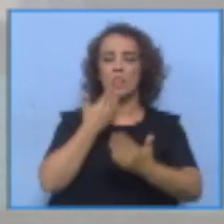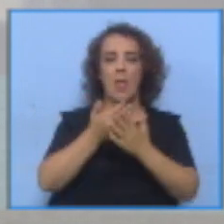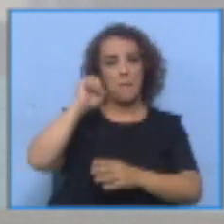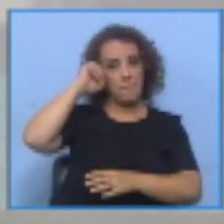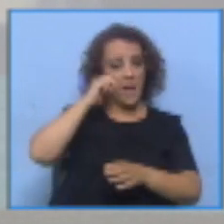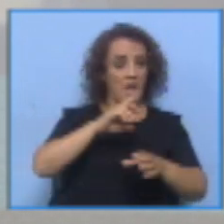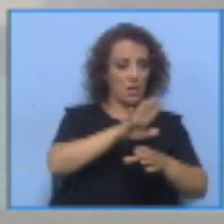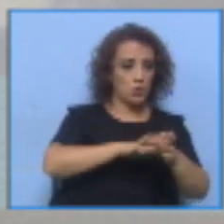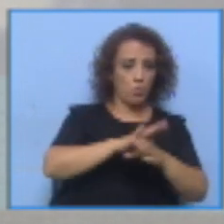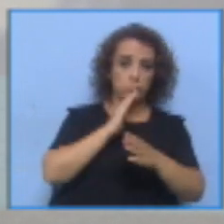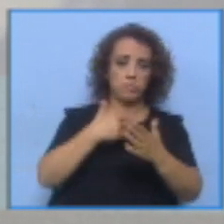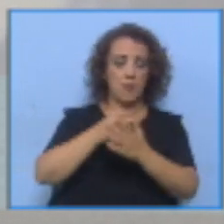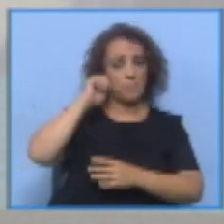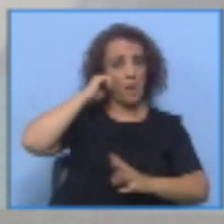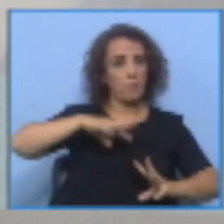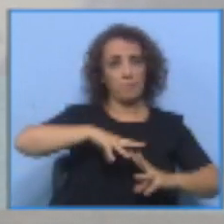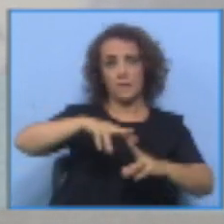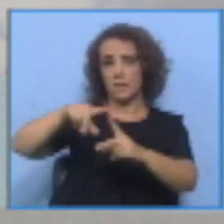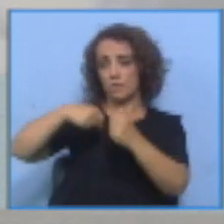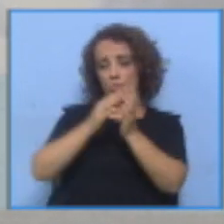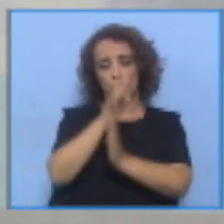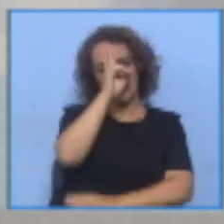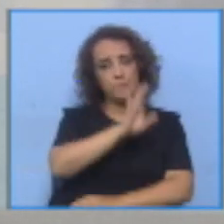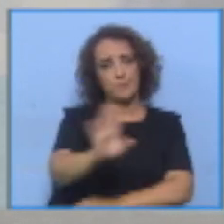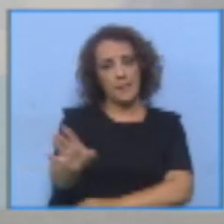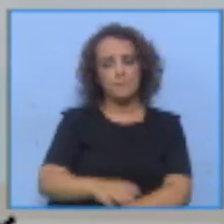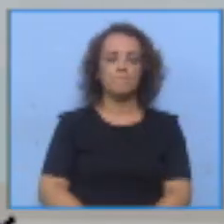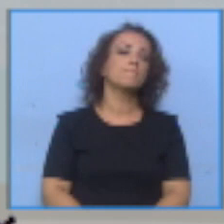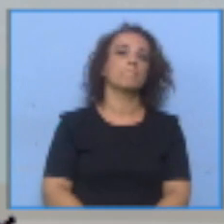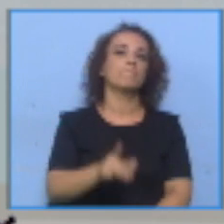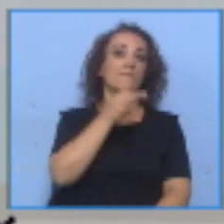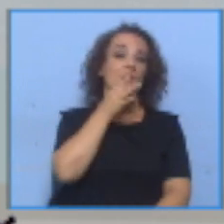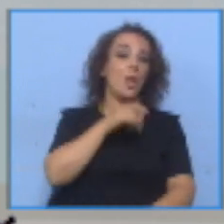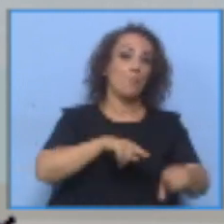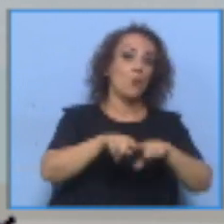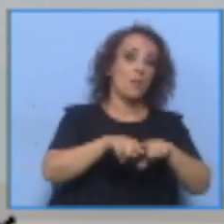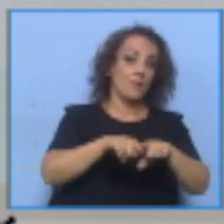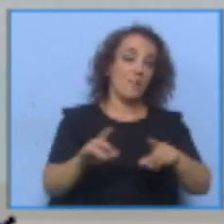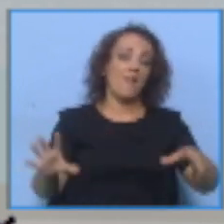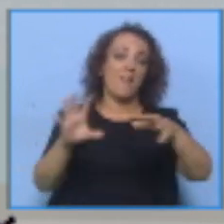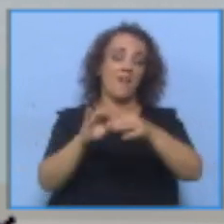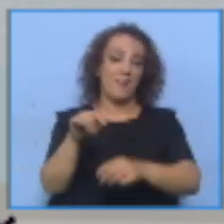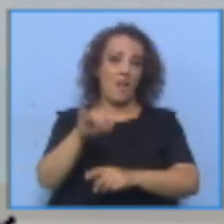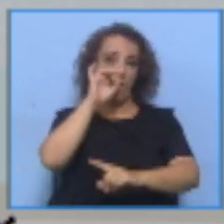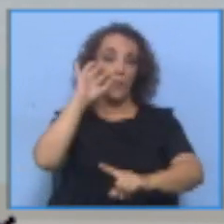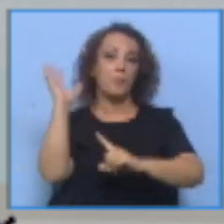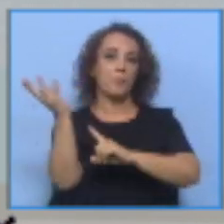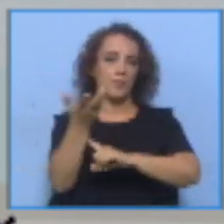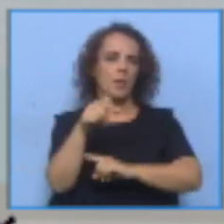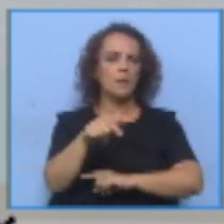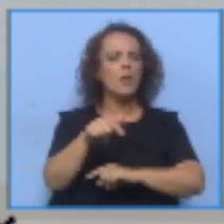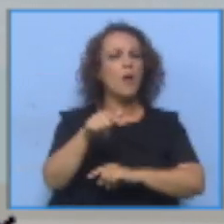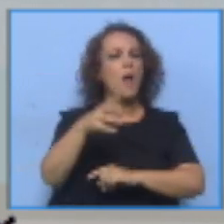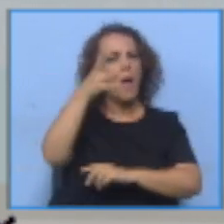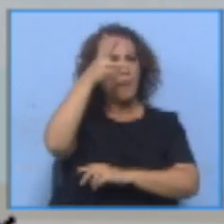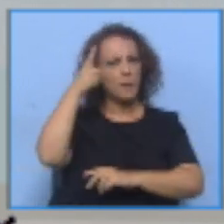afetam também o planeta, como já estamos a perceber. E falemos da questão política, porque está ligada a esta também ecológica. A Amazónia, de